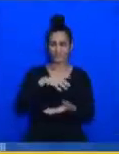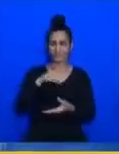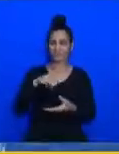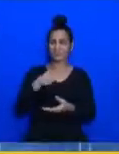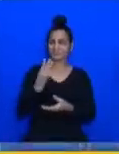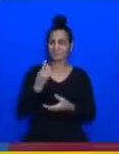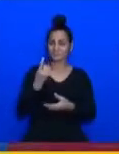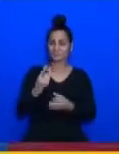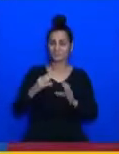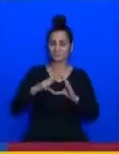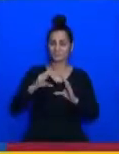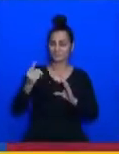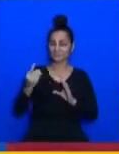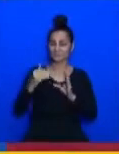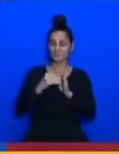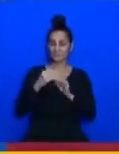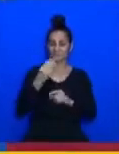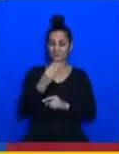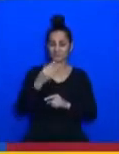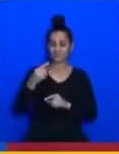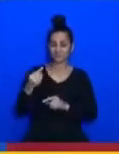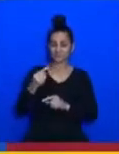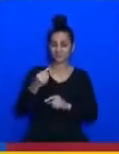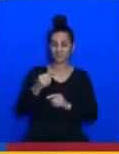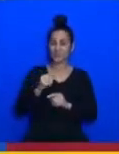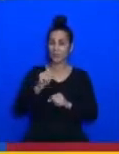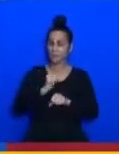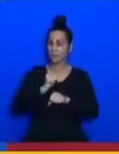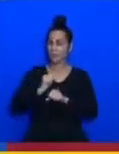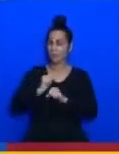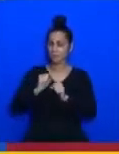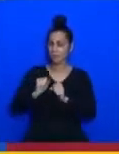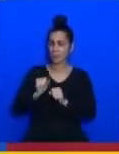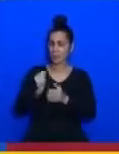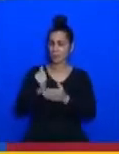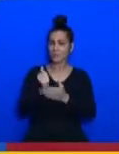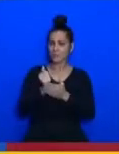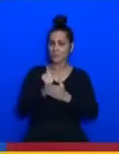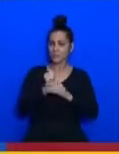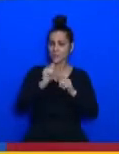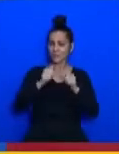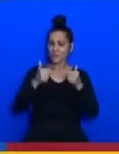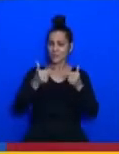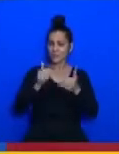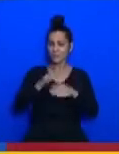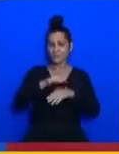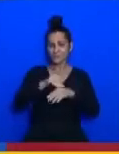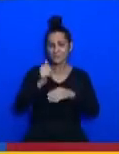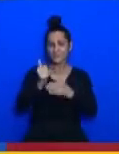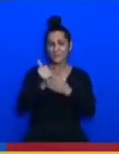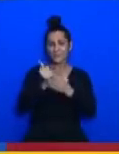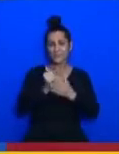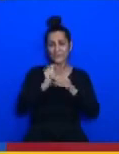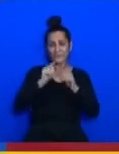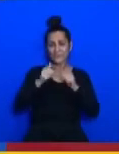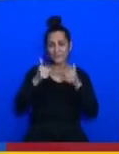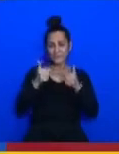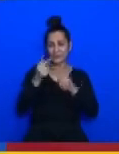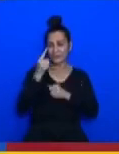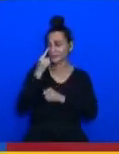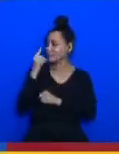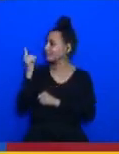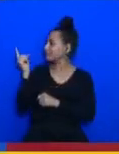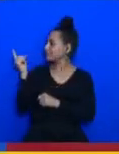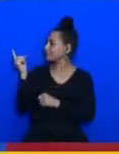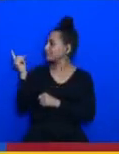embaralhando 31 bolas numeradas de 01 a 31. Pode chamar que a sorte vem. Vem sorte, vem sorte.